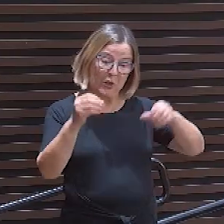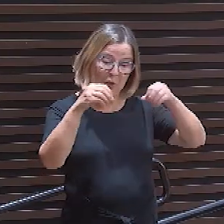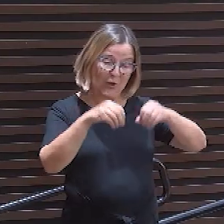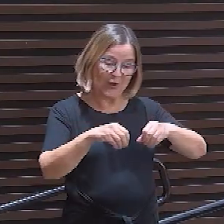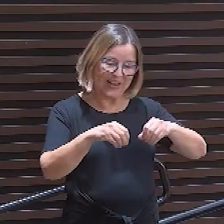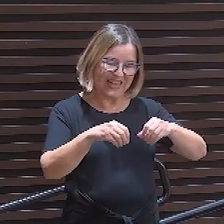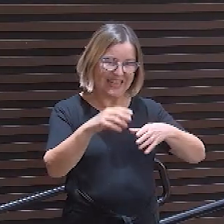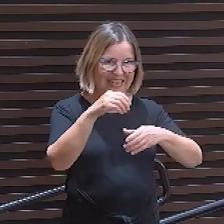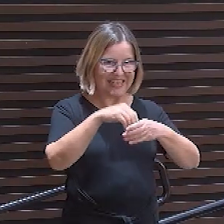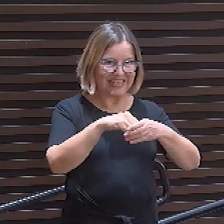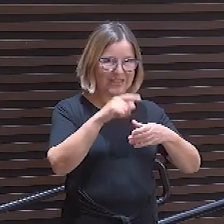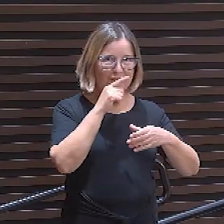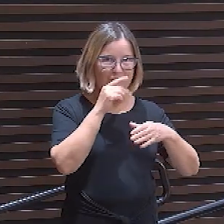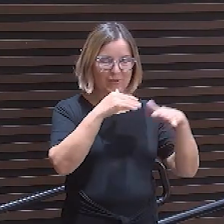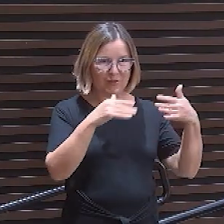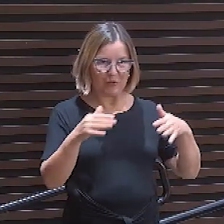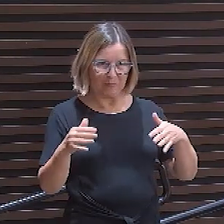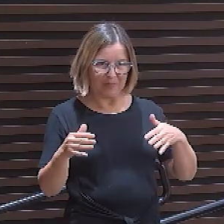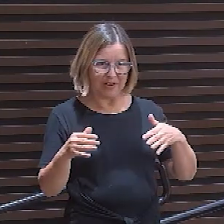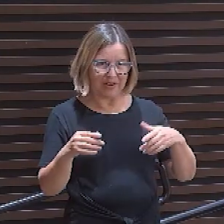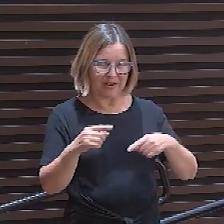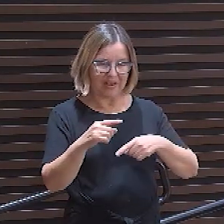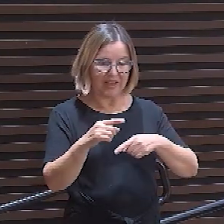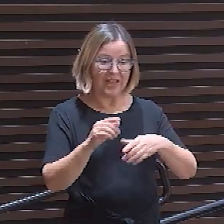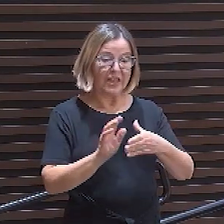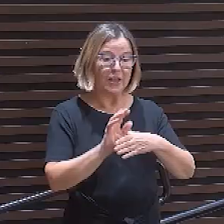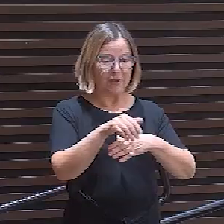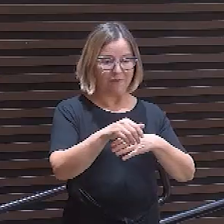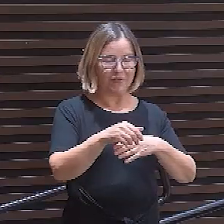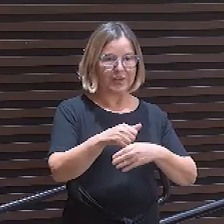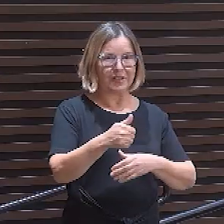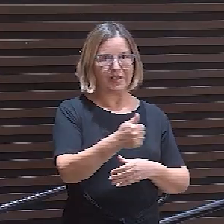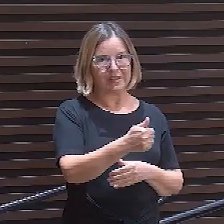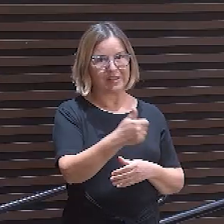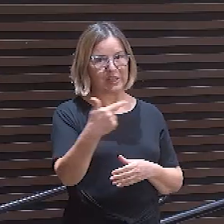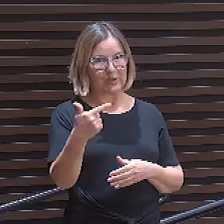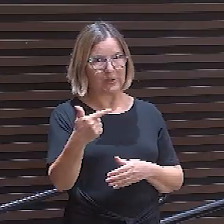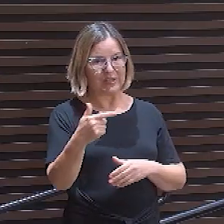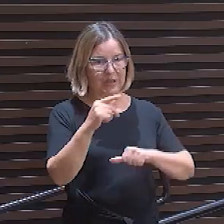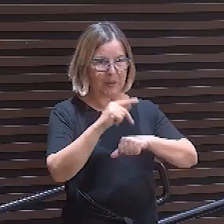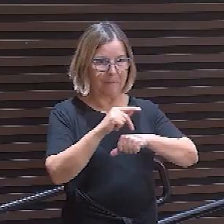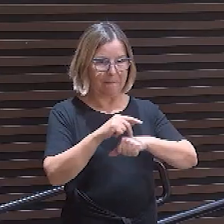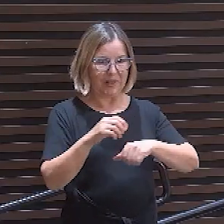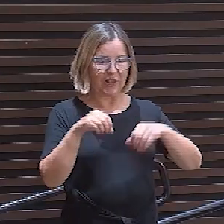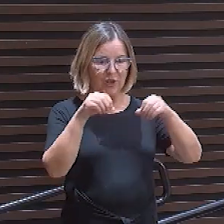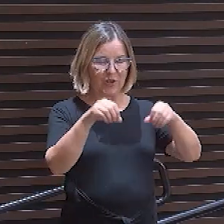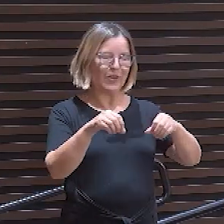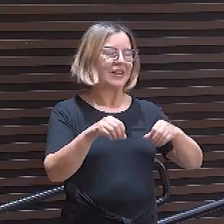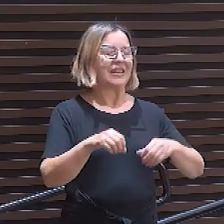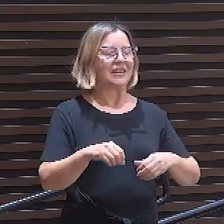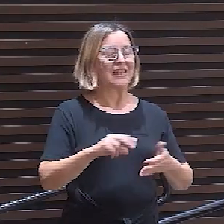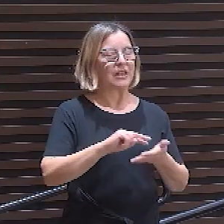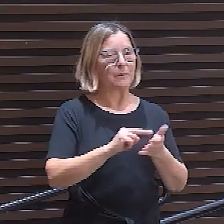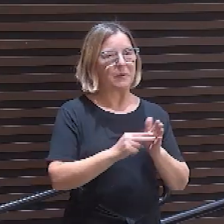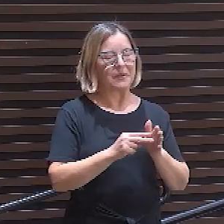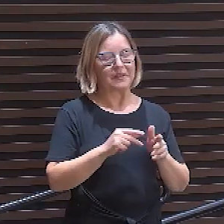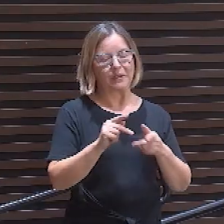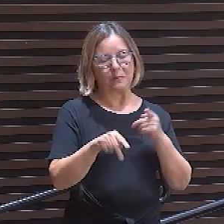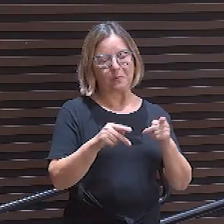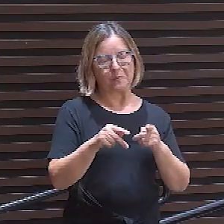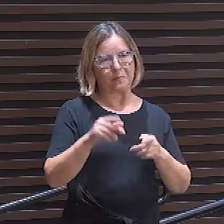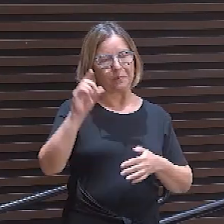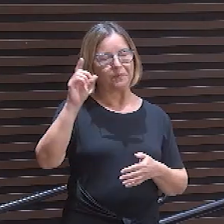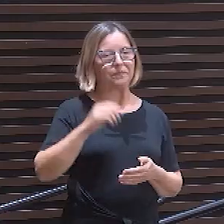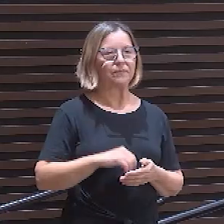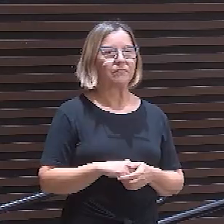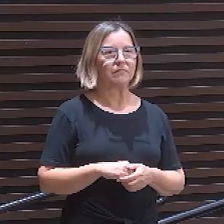para com o seu povo. A travessia do Mar Vermelho representa exatamente aquilo que Paulo nos diz em